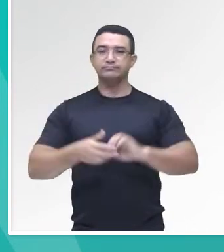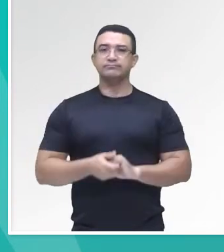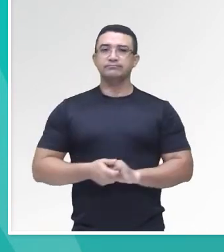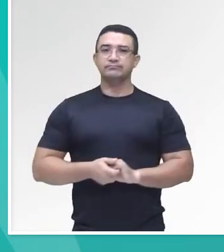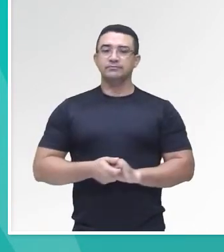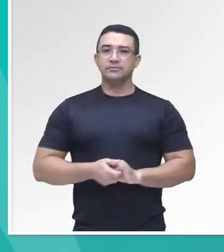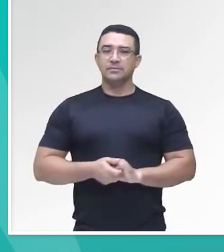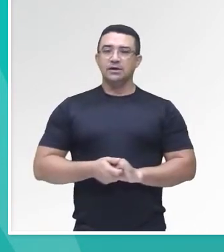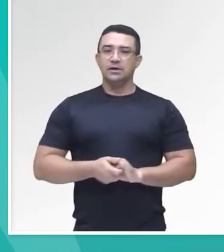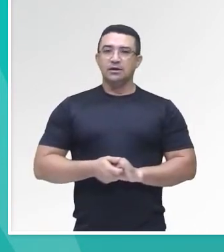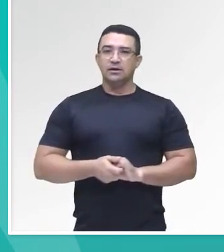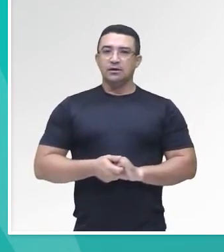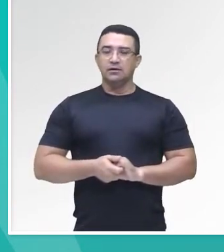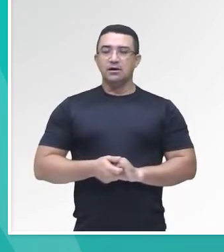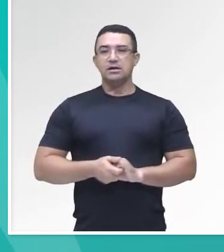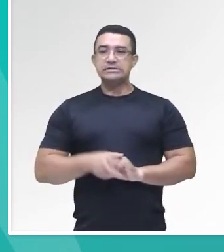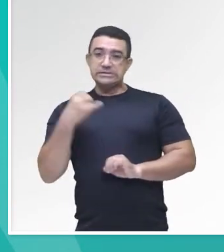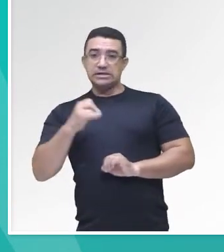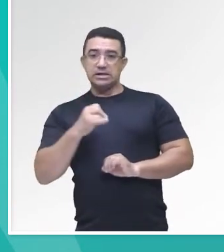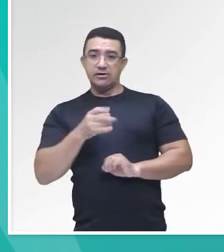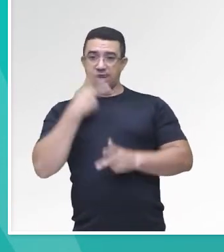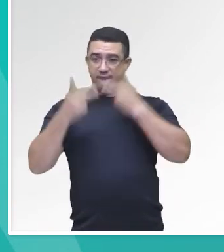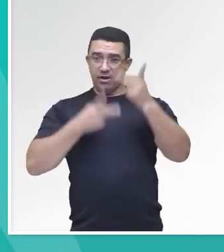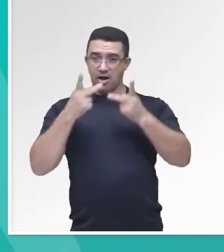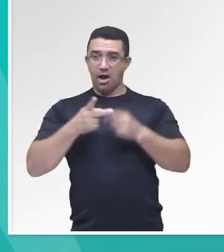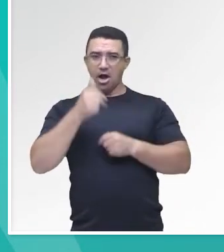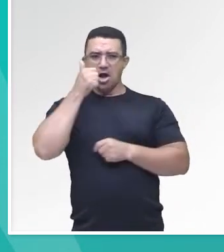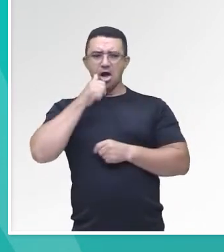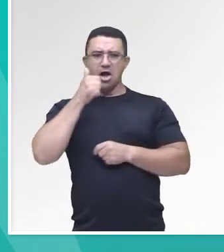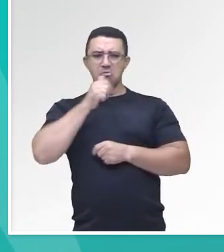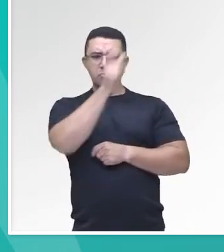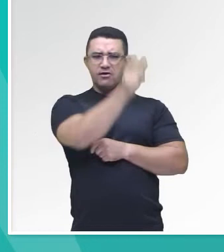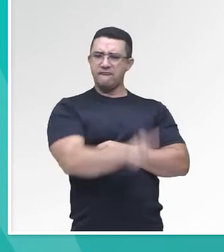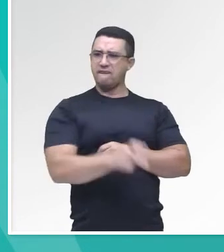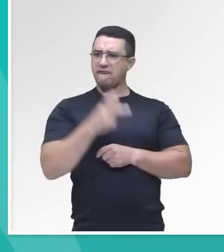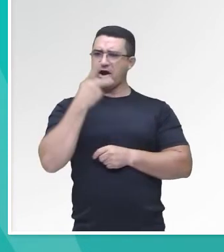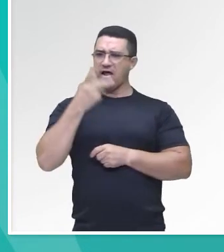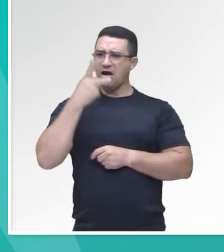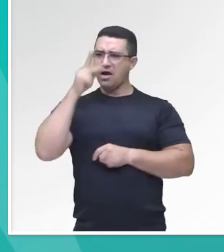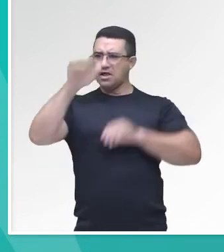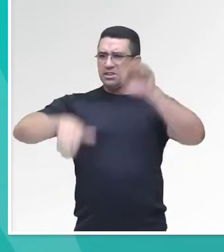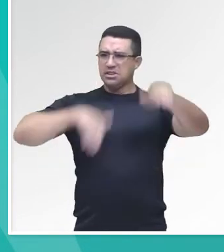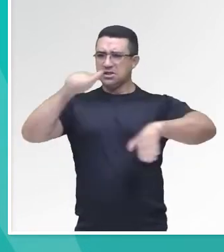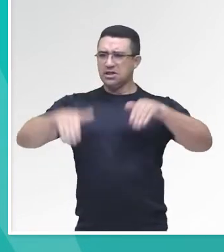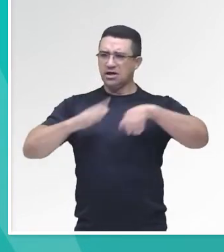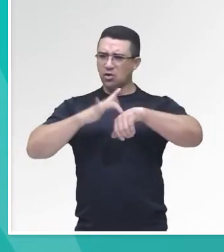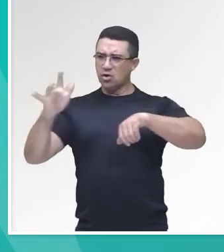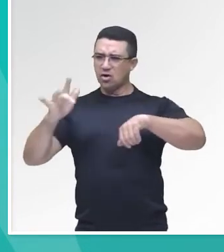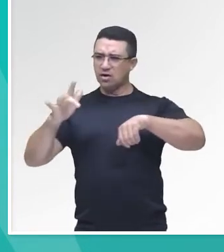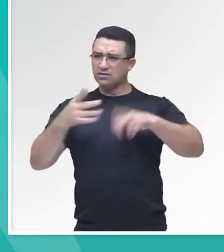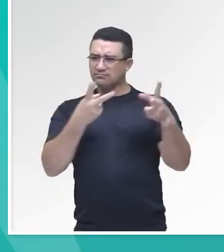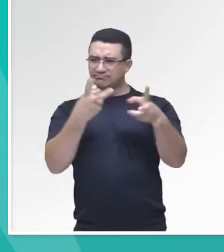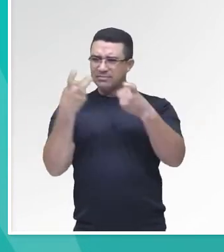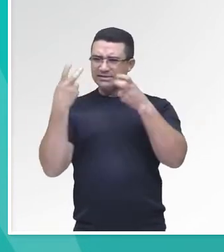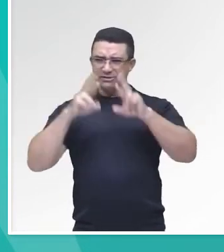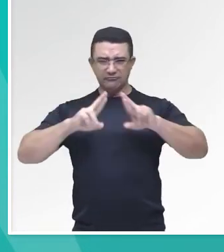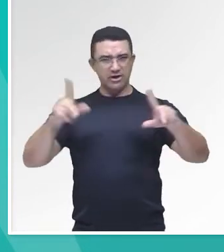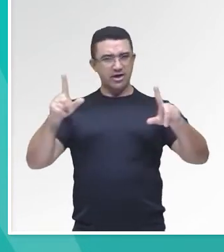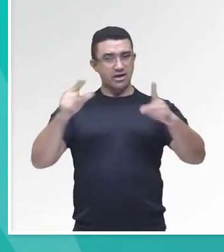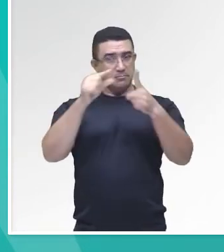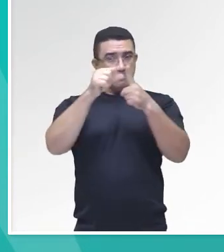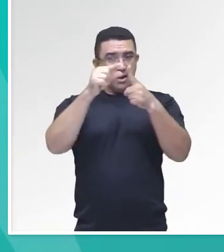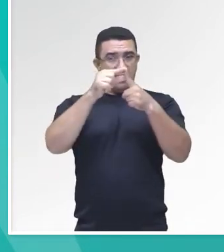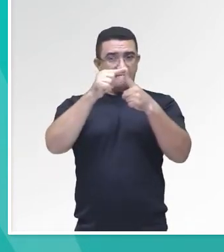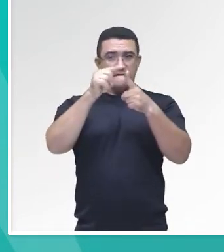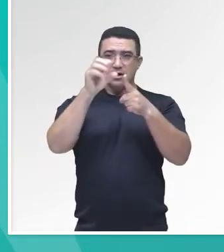me refiro assim, fulana vive nada em ouro, né? Então, vejam a diferença, né, da palavra ouro, ela ganha um